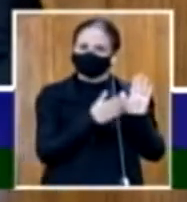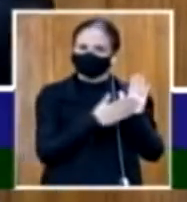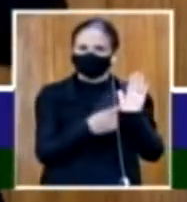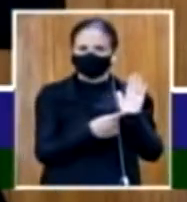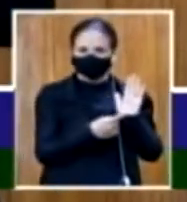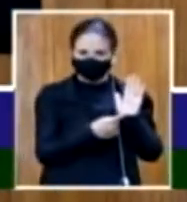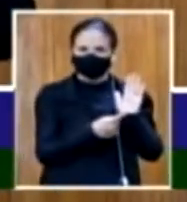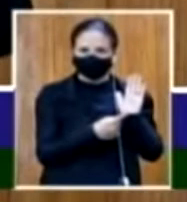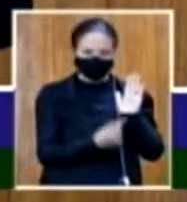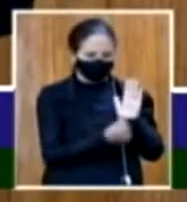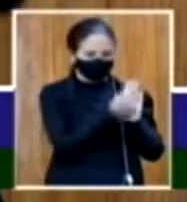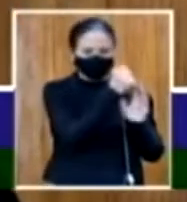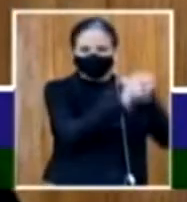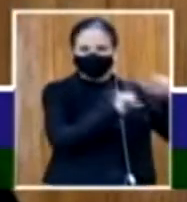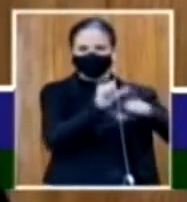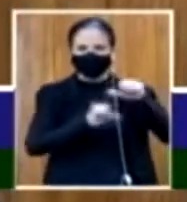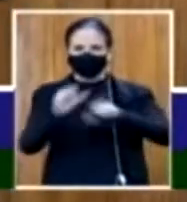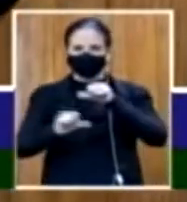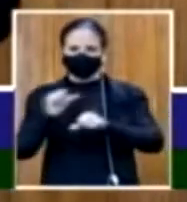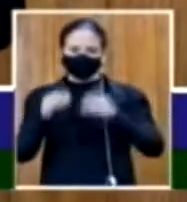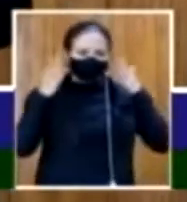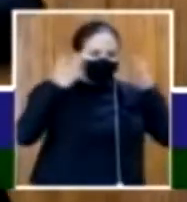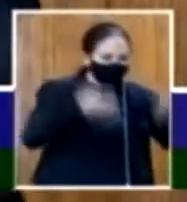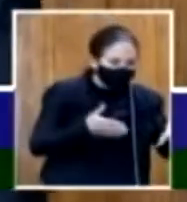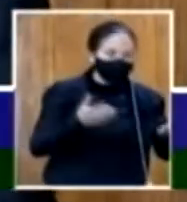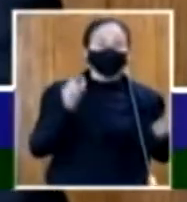tributária, focando